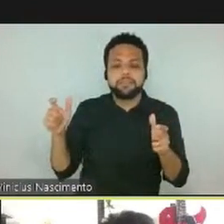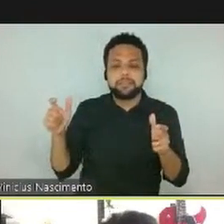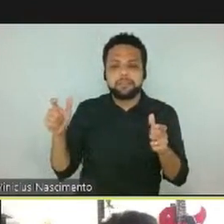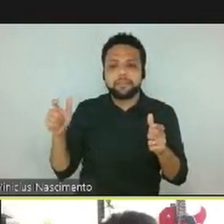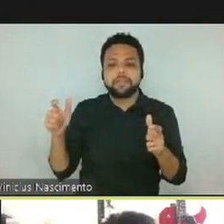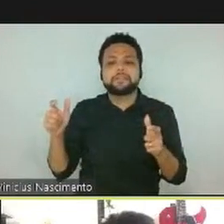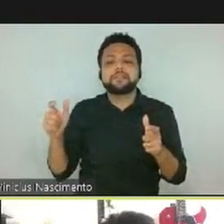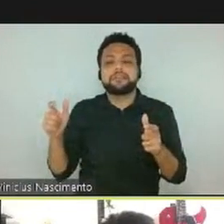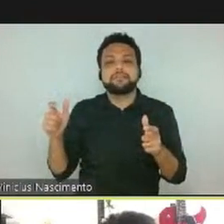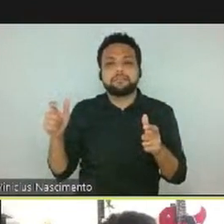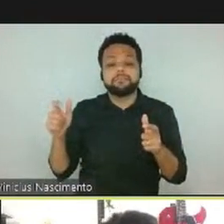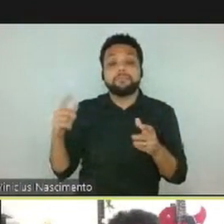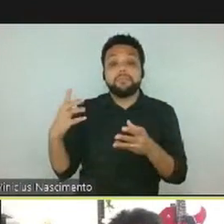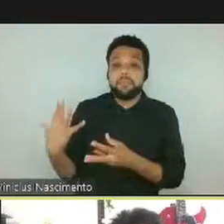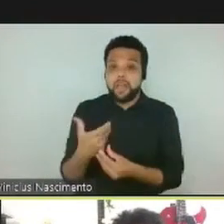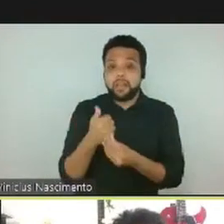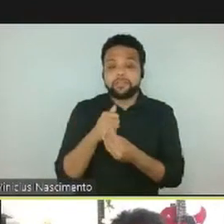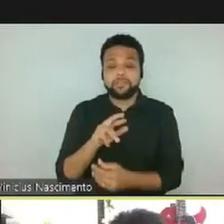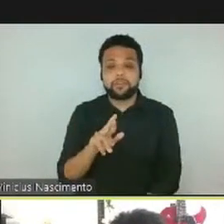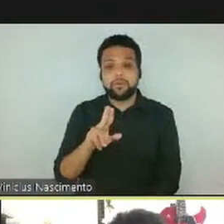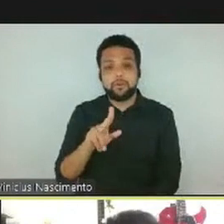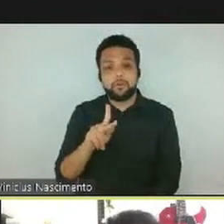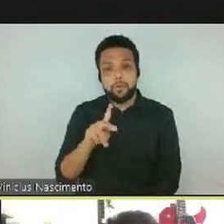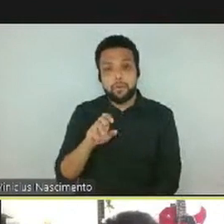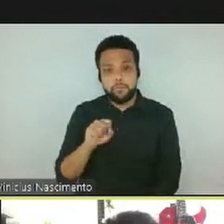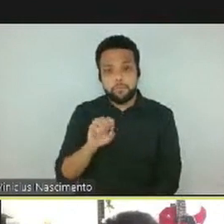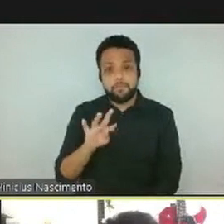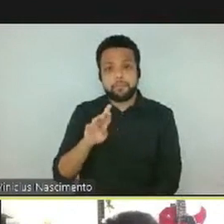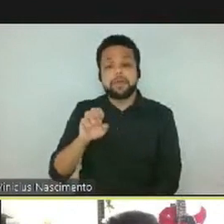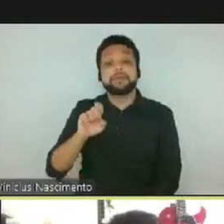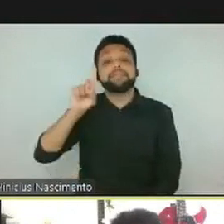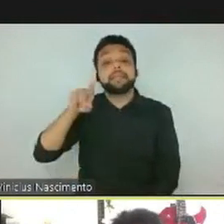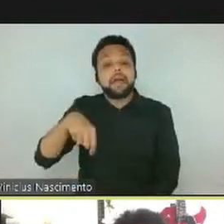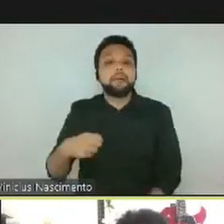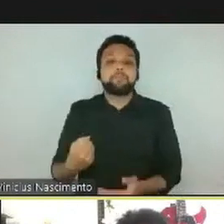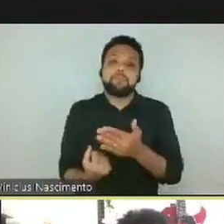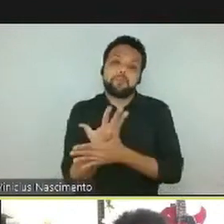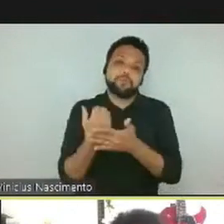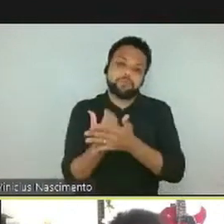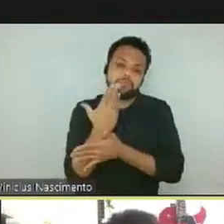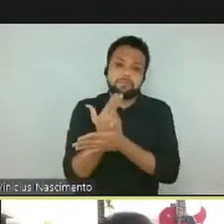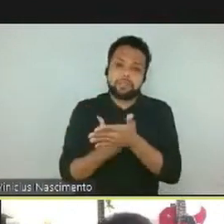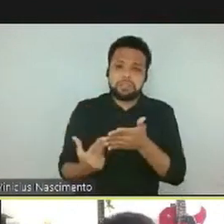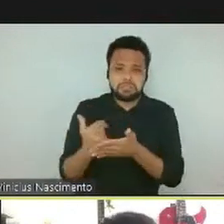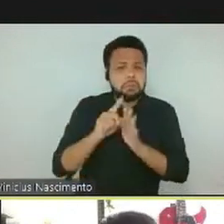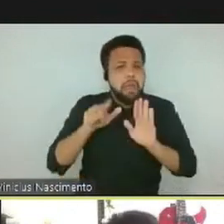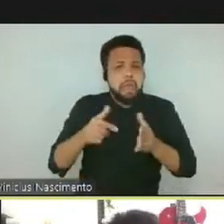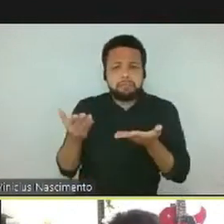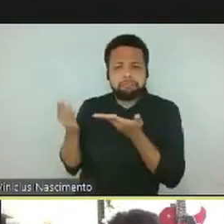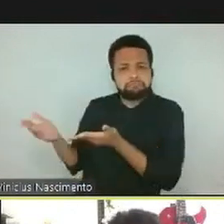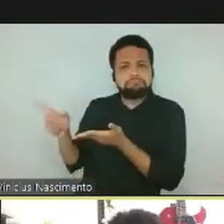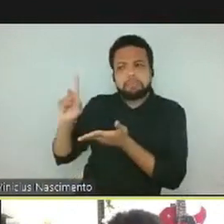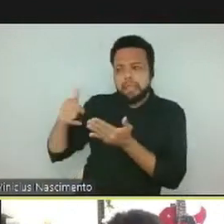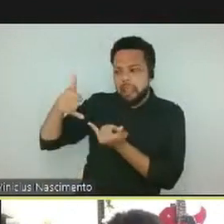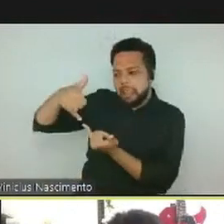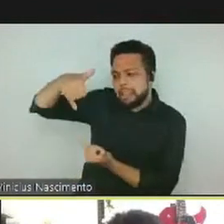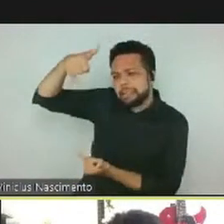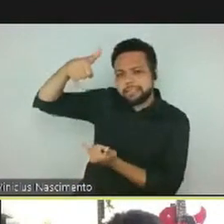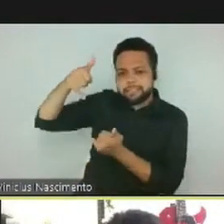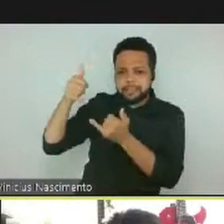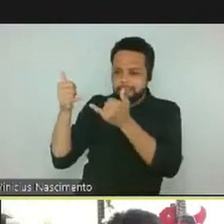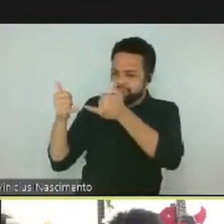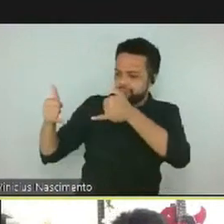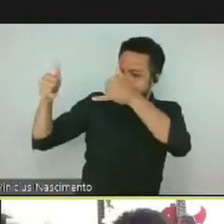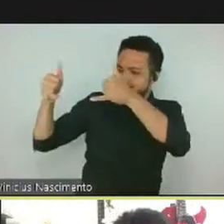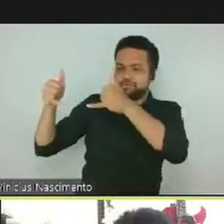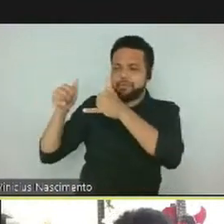arte rupestre é uma produção de desenhos, né? São desenhos, são linhas, né?